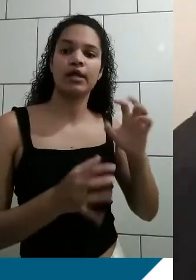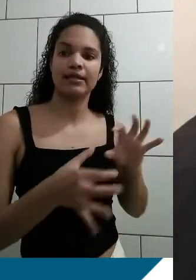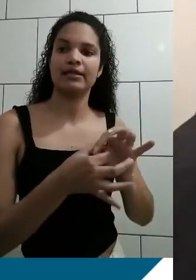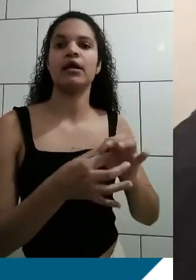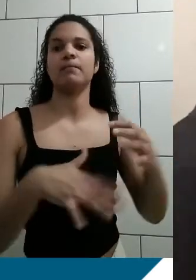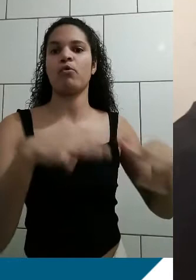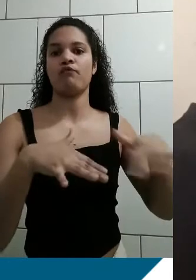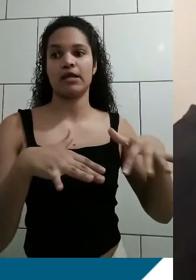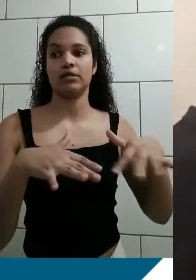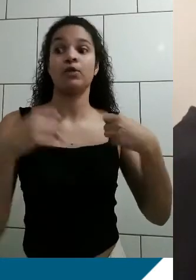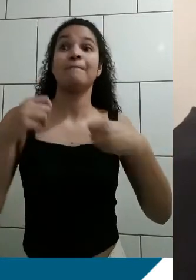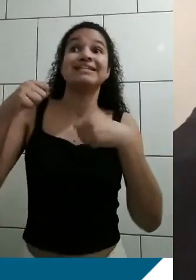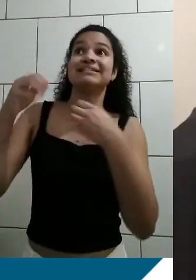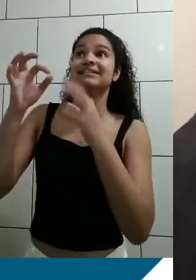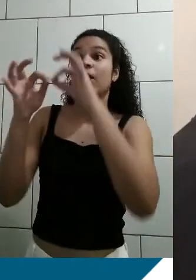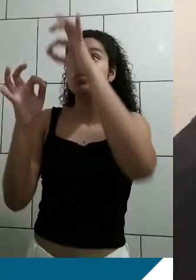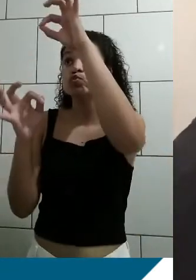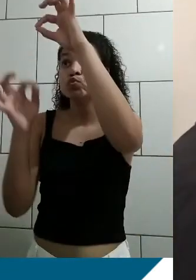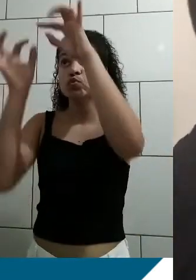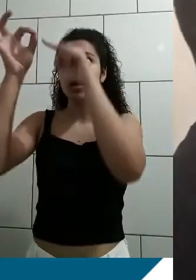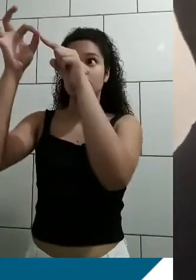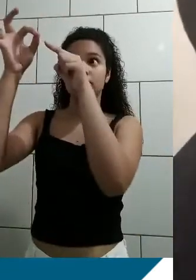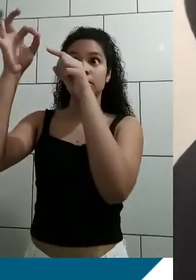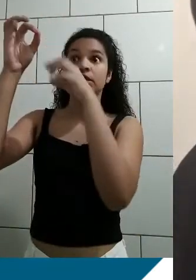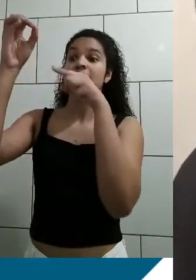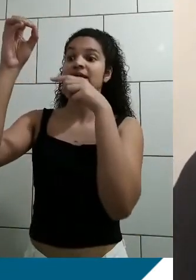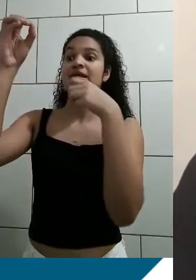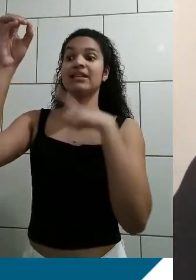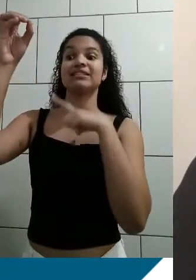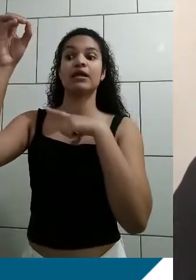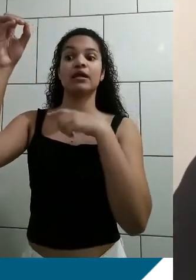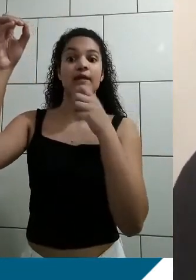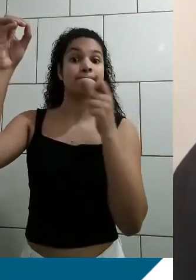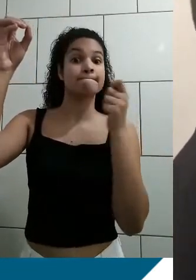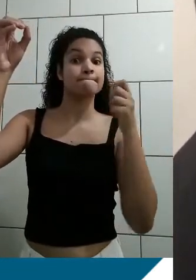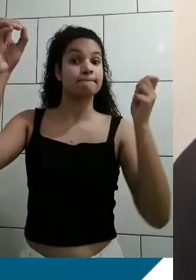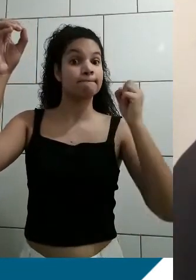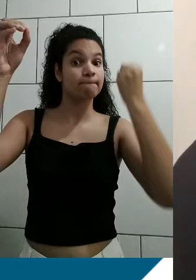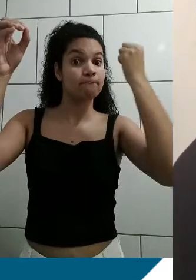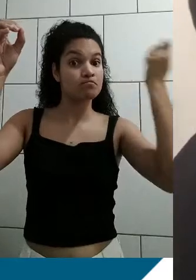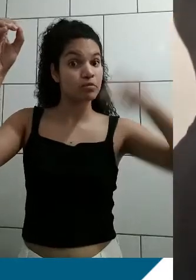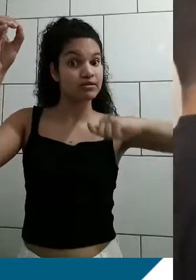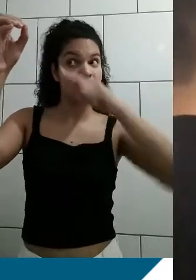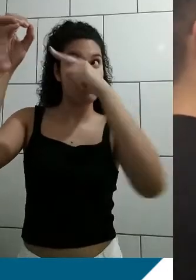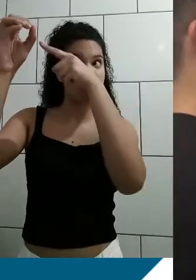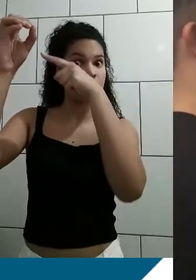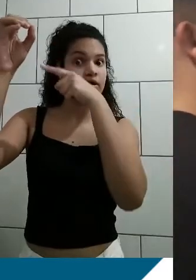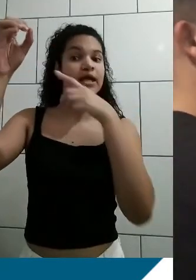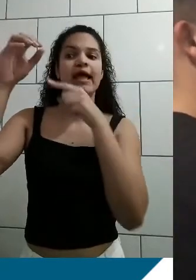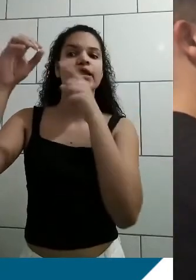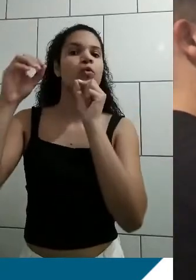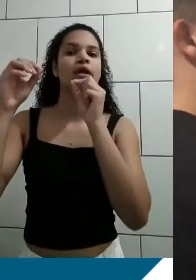energia potencial. Ela é uma energia potencial de natureza gravitacional, porque a gente está presente, tem ali, né, presente um campo